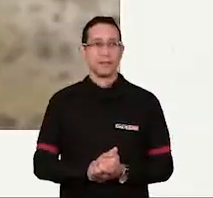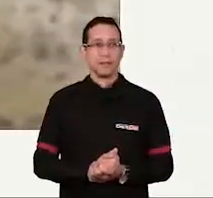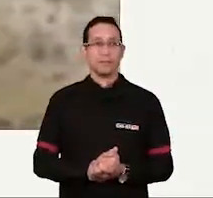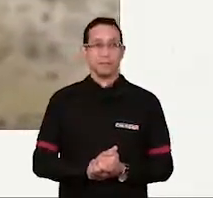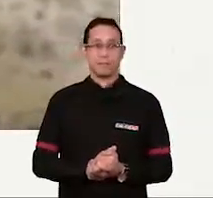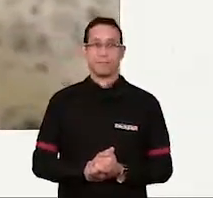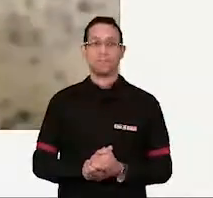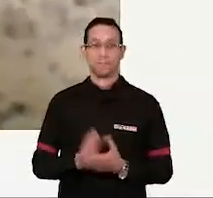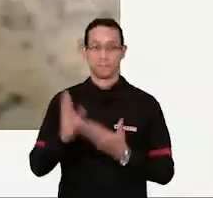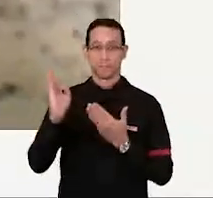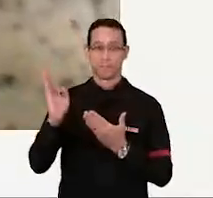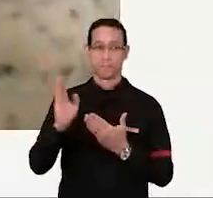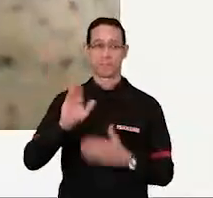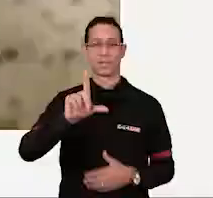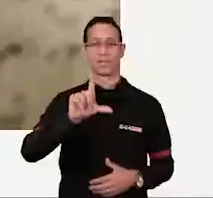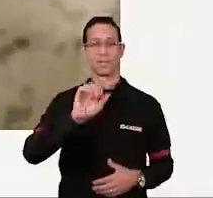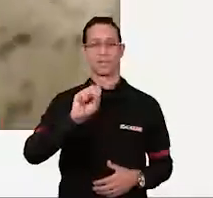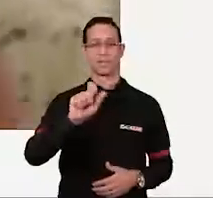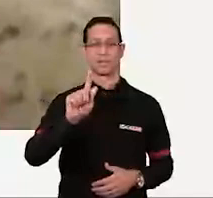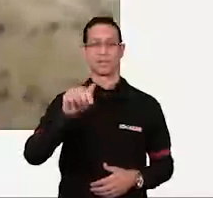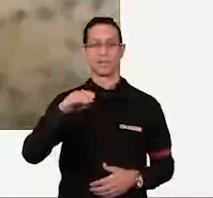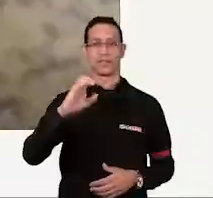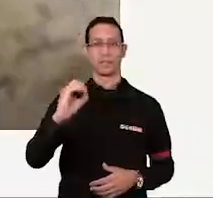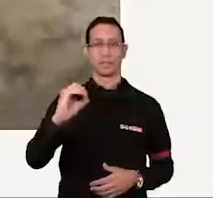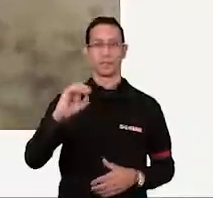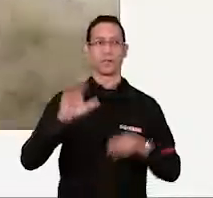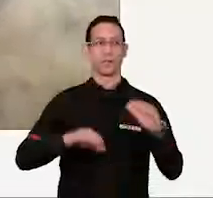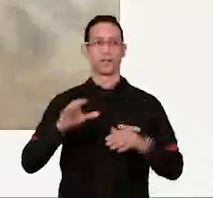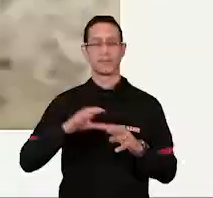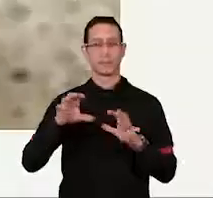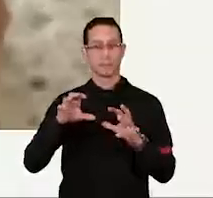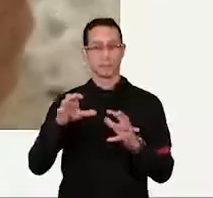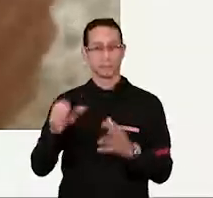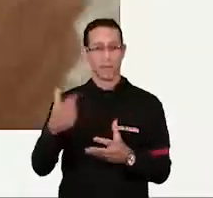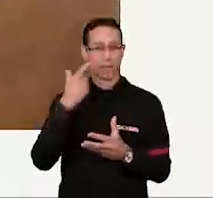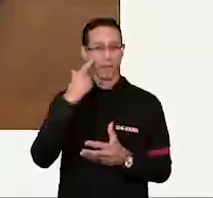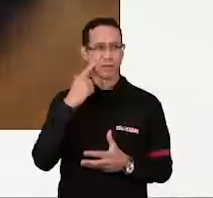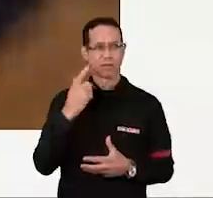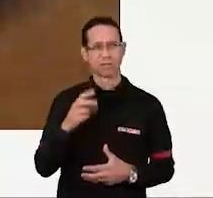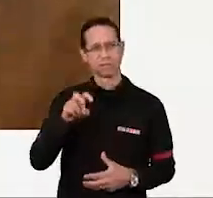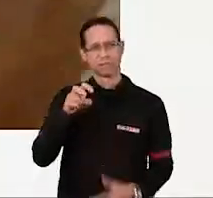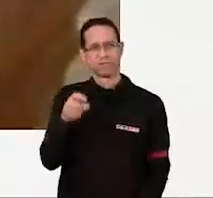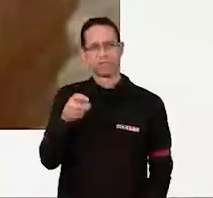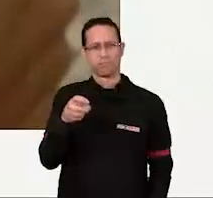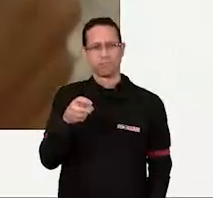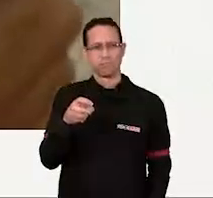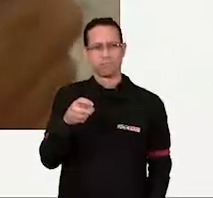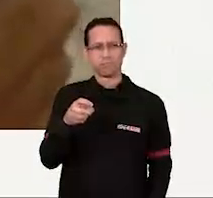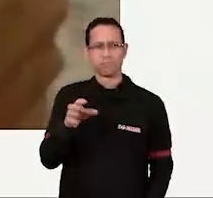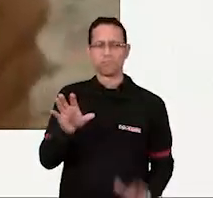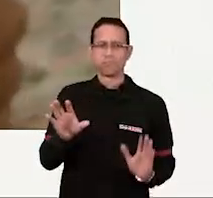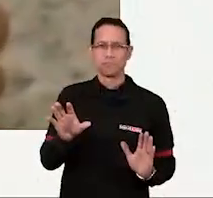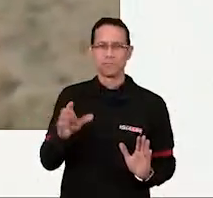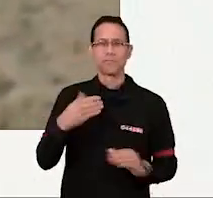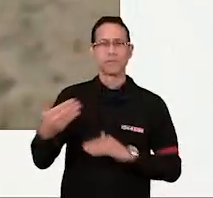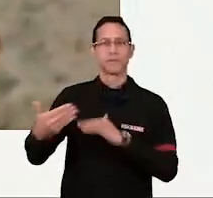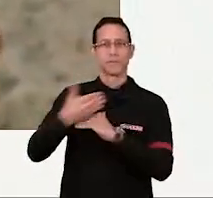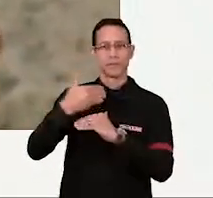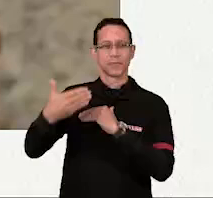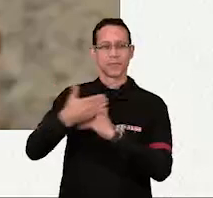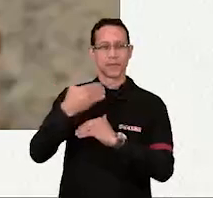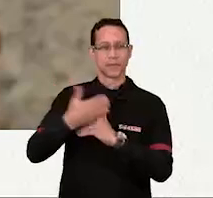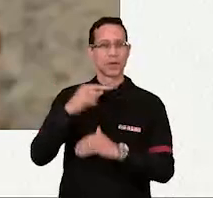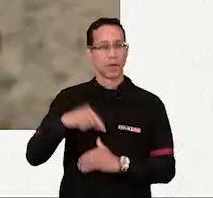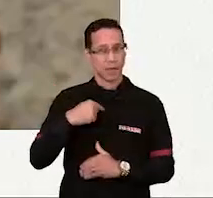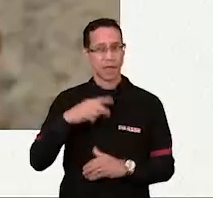Nistagmo, então eu insisto, não precisa esperar. Se a gente às vezes pega o pug só com uma cabecinha torta, ele ainda vem no consultório com o histórico